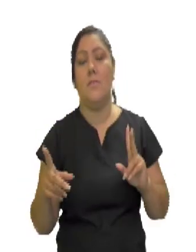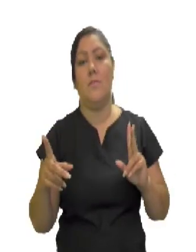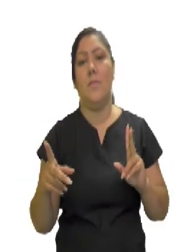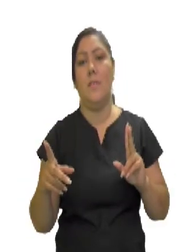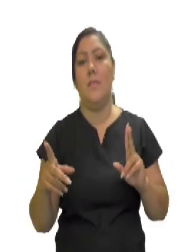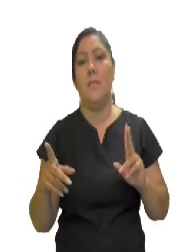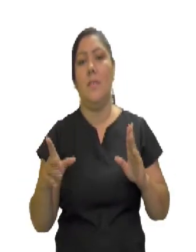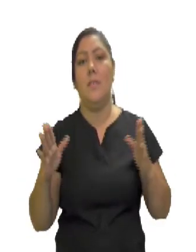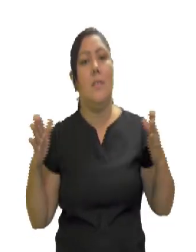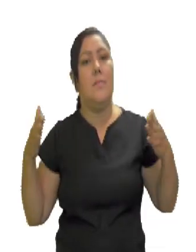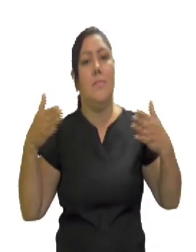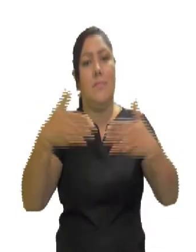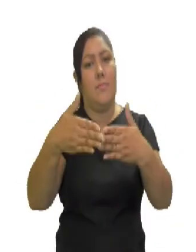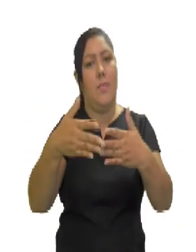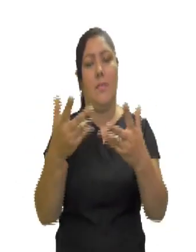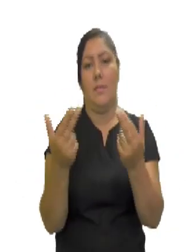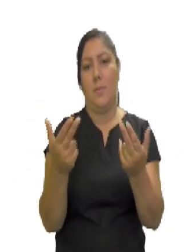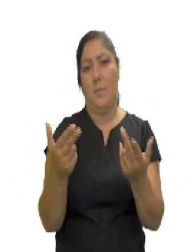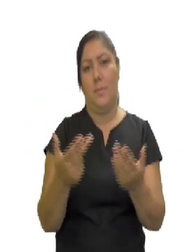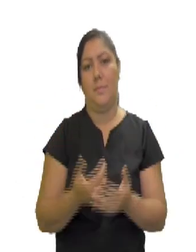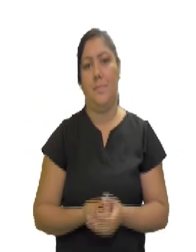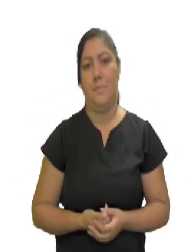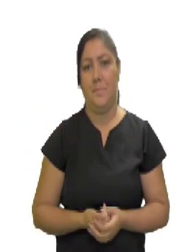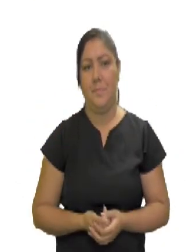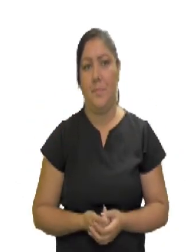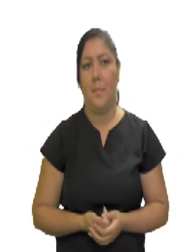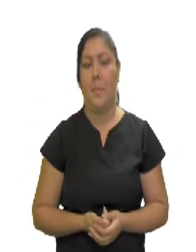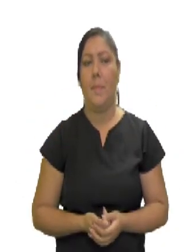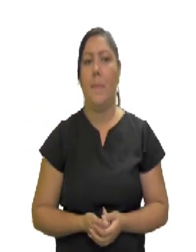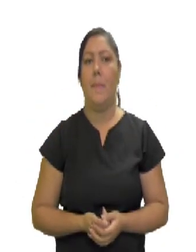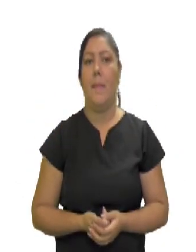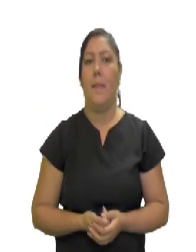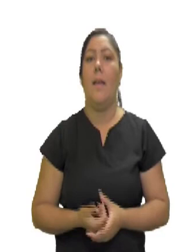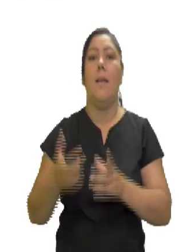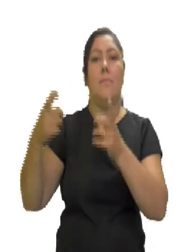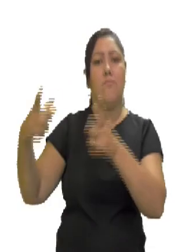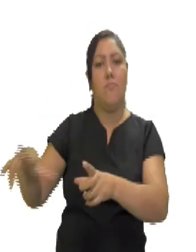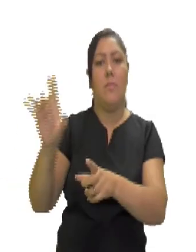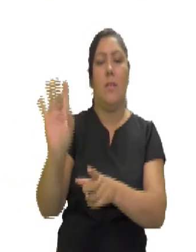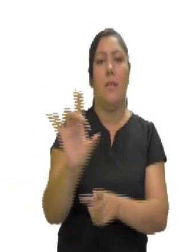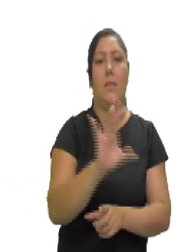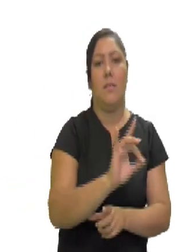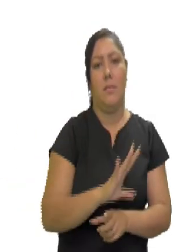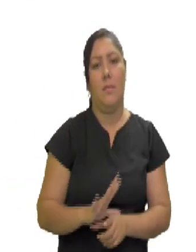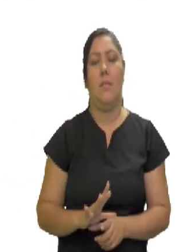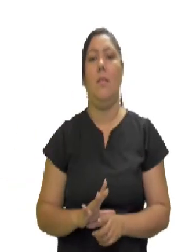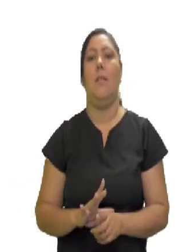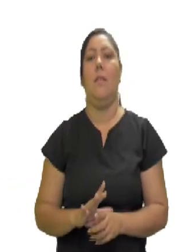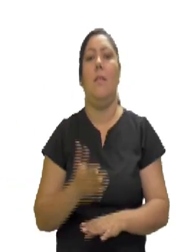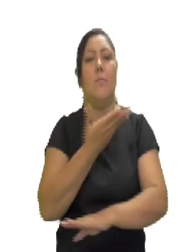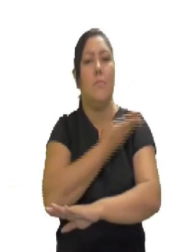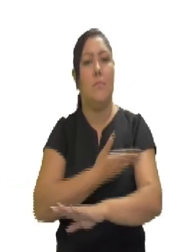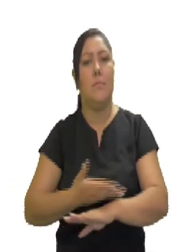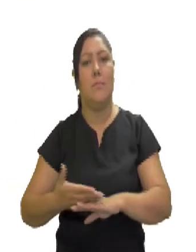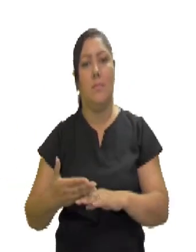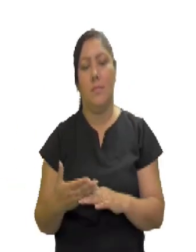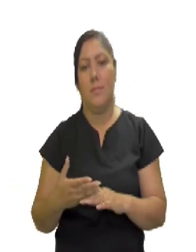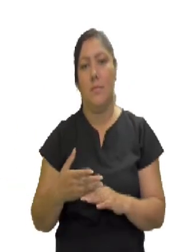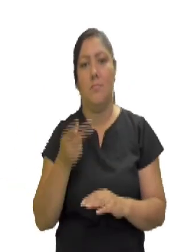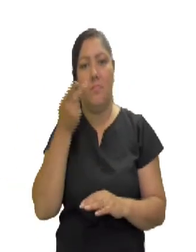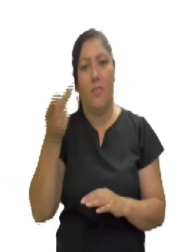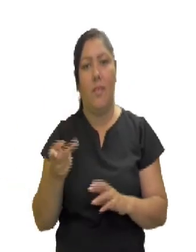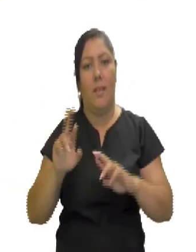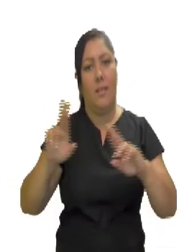a mesma coisa. Porém, naquele lugar é de costume falar daquela maneira. No Brasil,